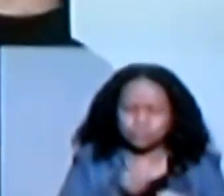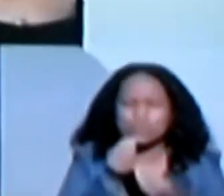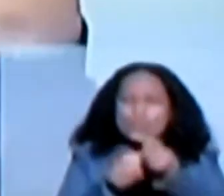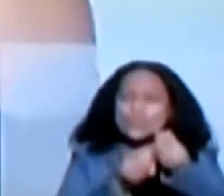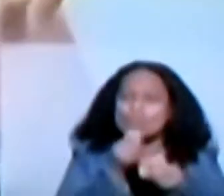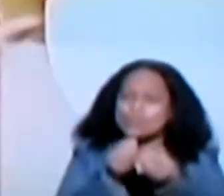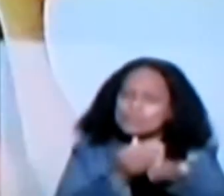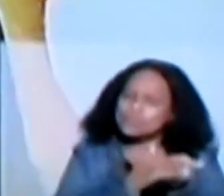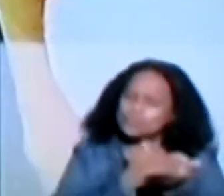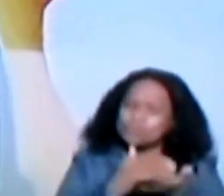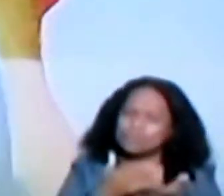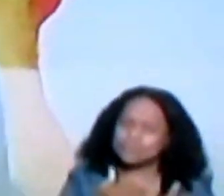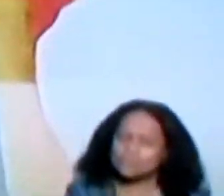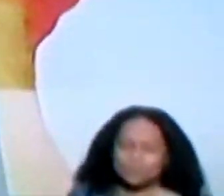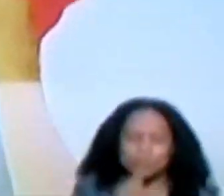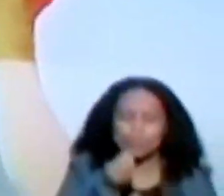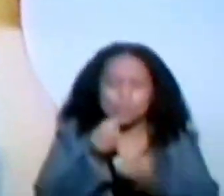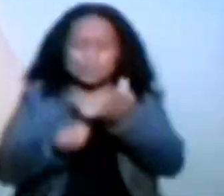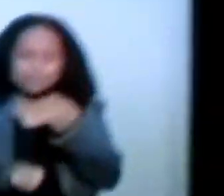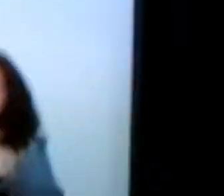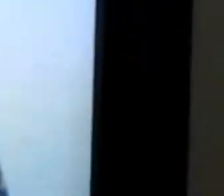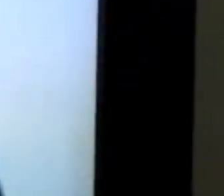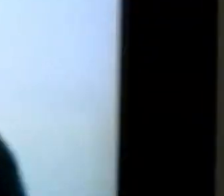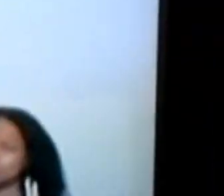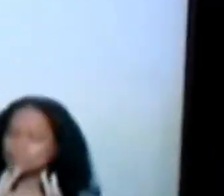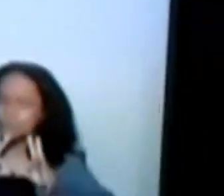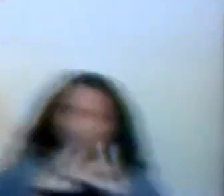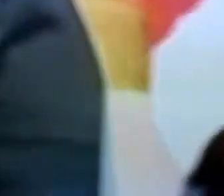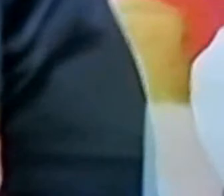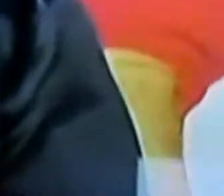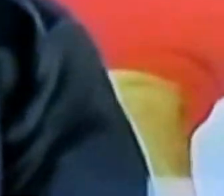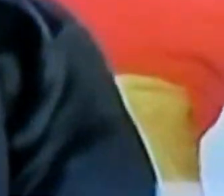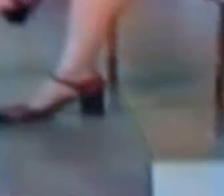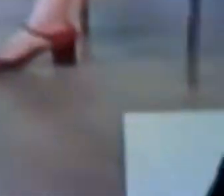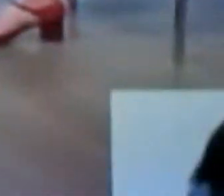blog, como que eu coloquei no ar, tudo, tudo mesmo, assim. Então, ele, na